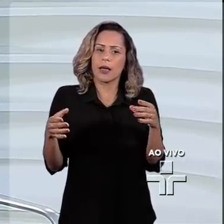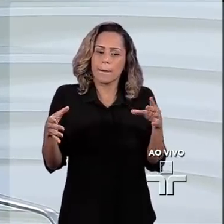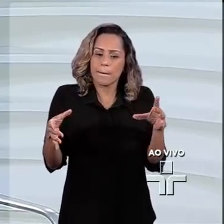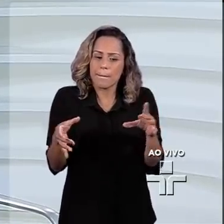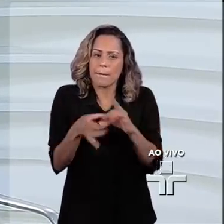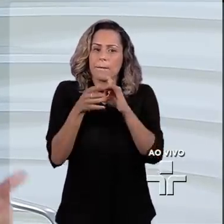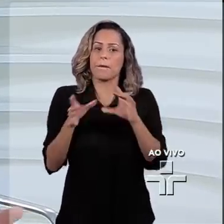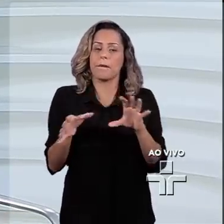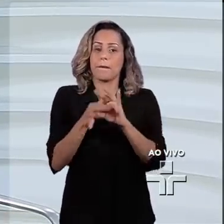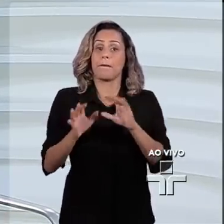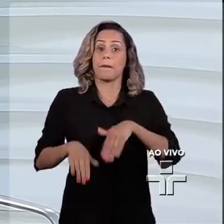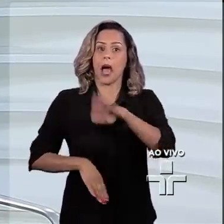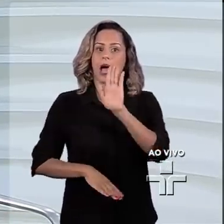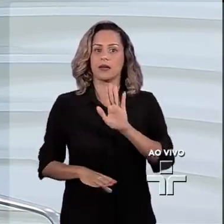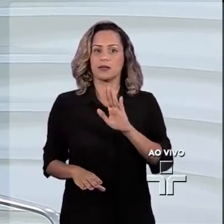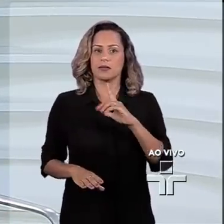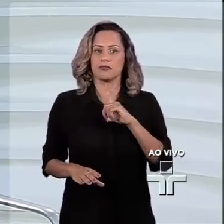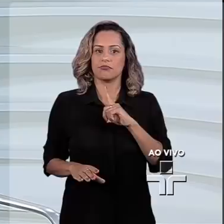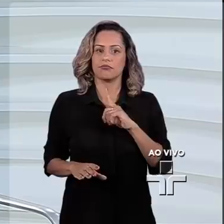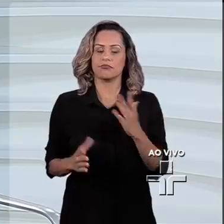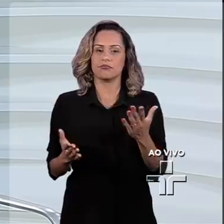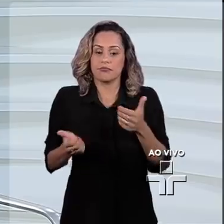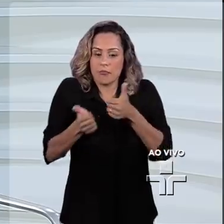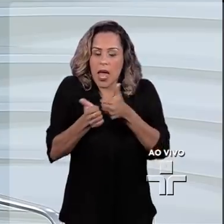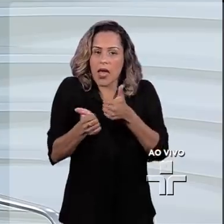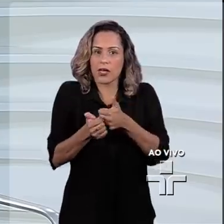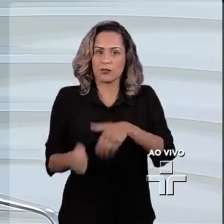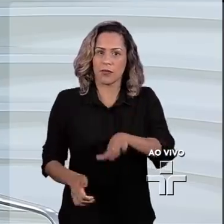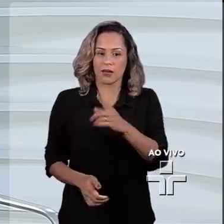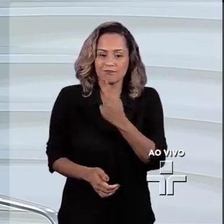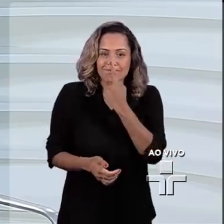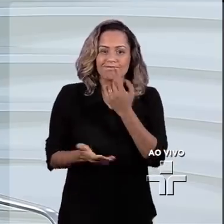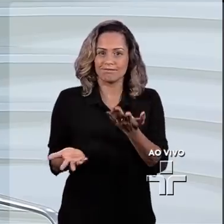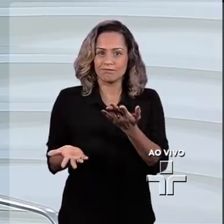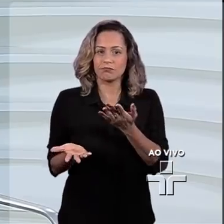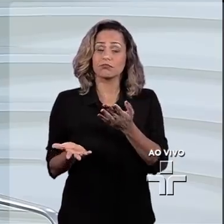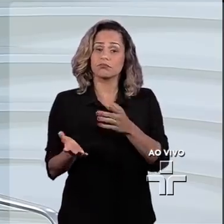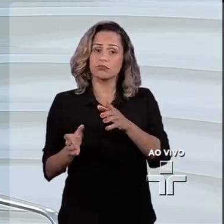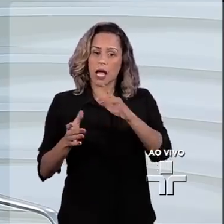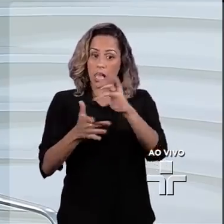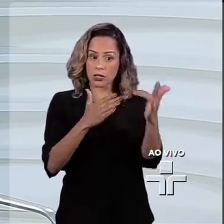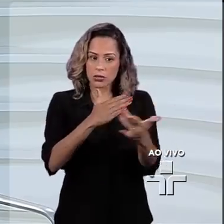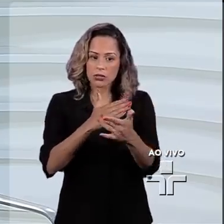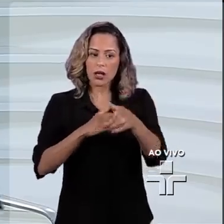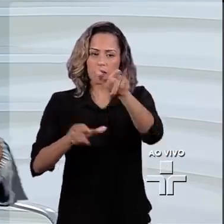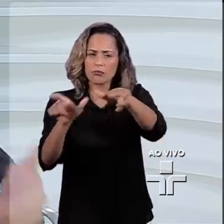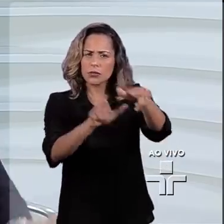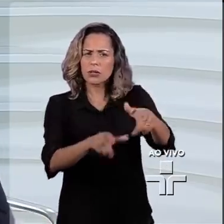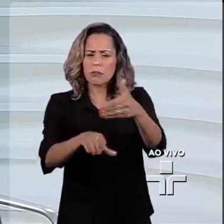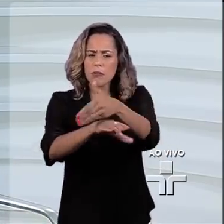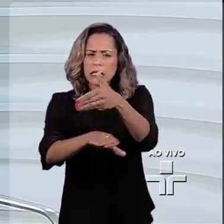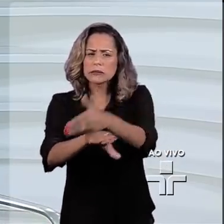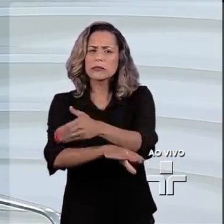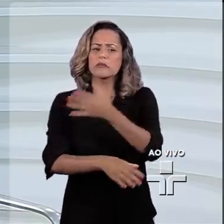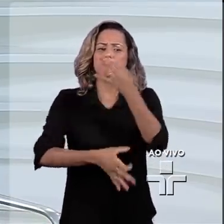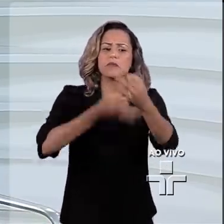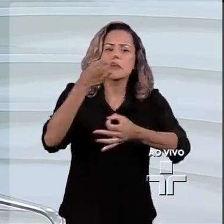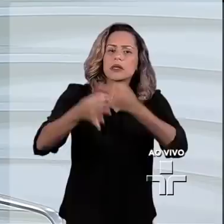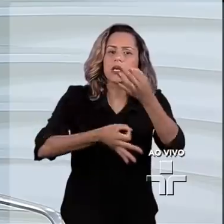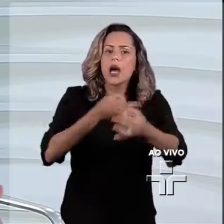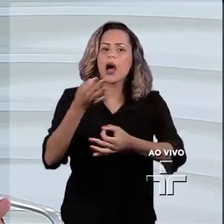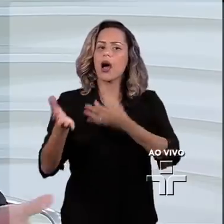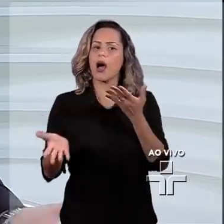tem possibilitado que as pessoas possam participar, questionar, influenciar, dar ideia, dar